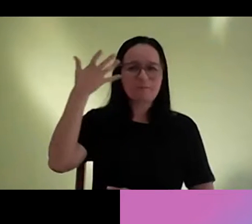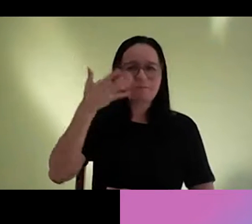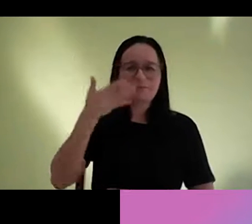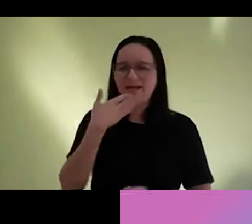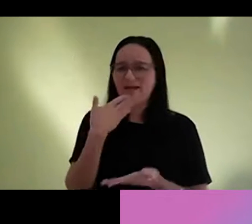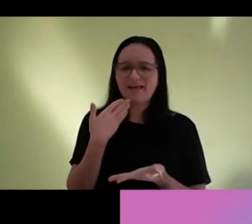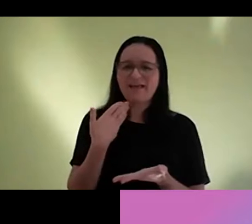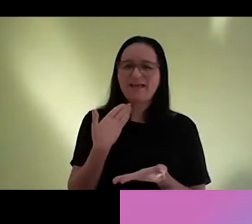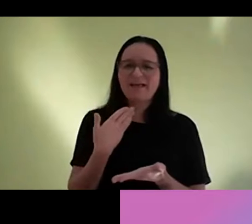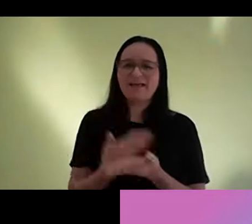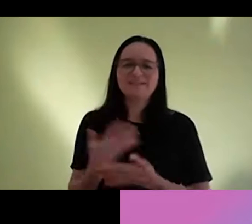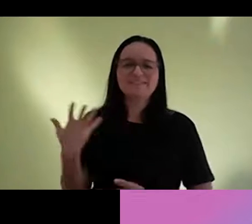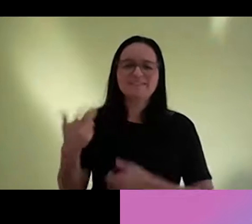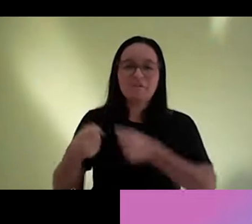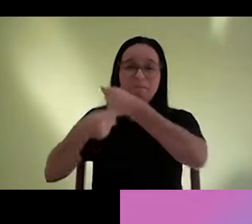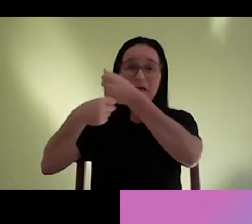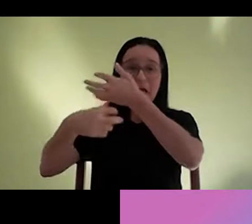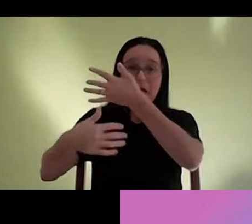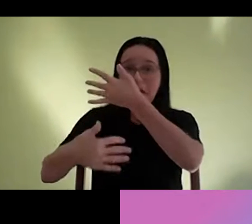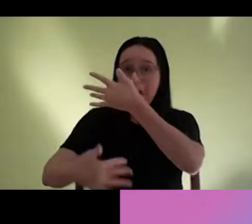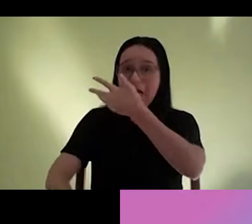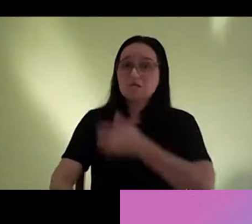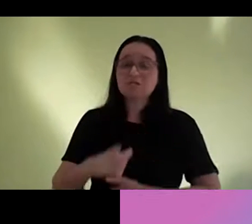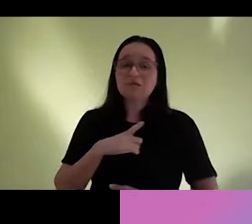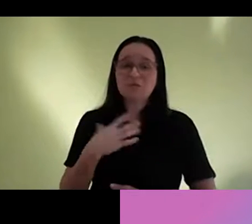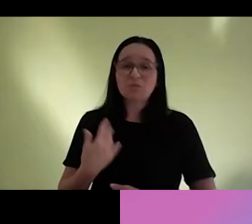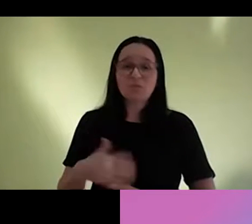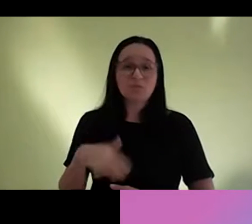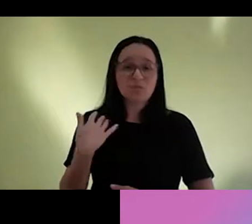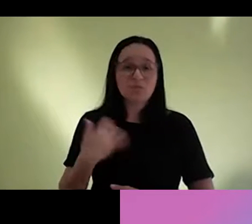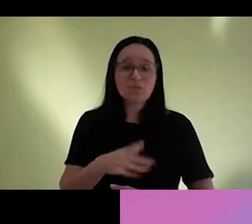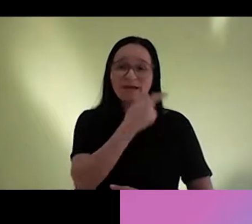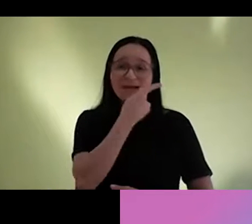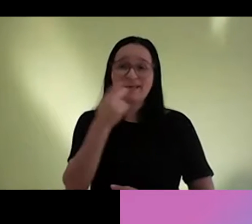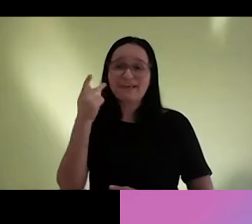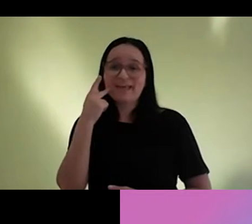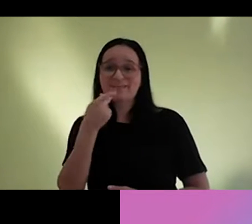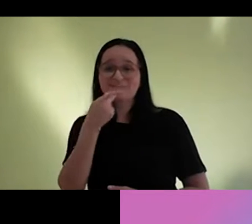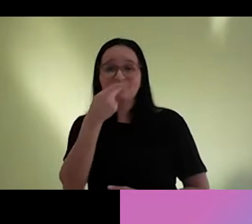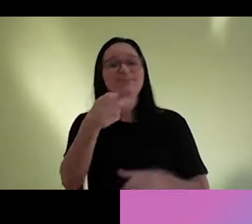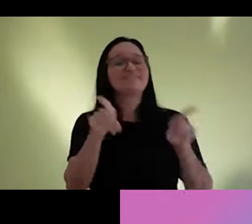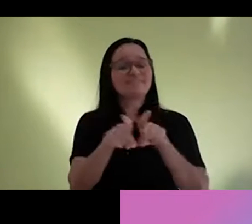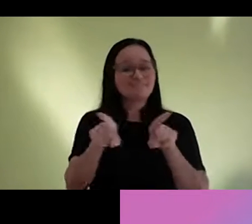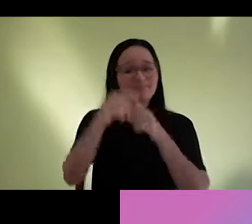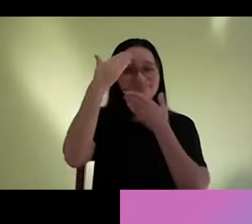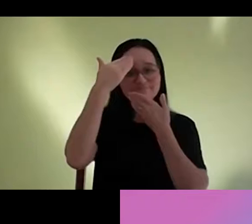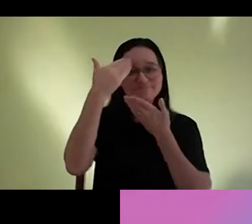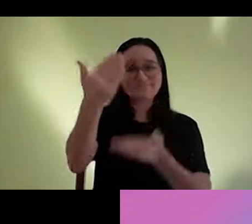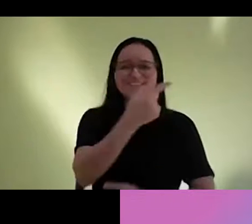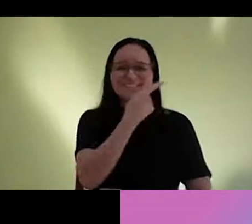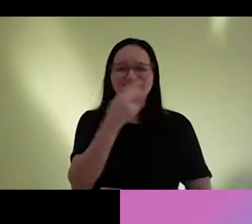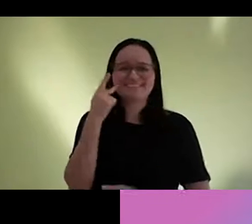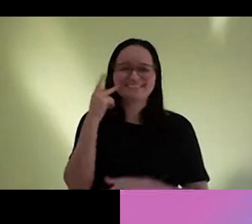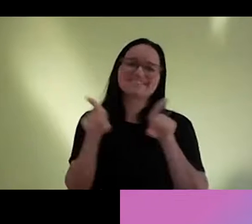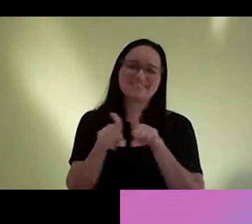noção como o chat está bombando aqui Keles também muita gente falando de você agradecendo a sua participação